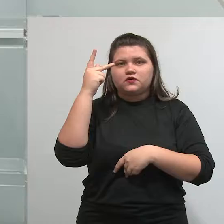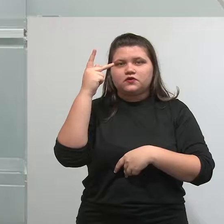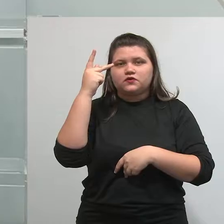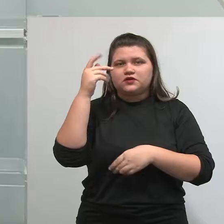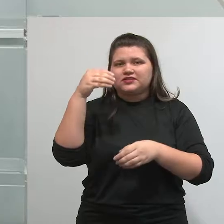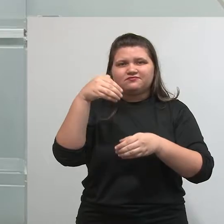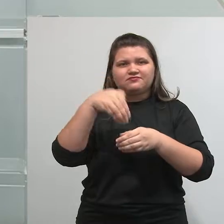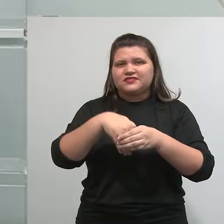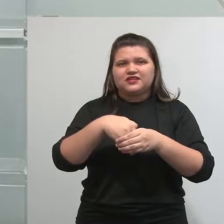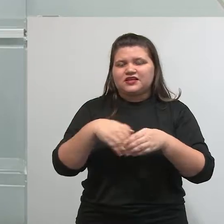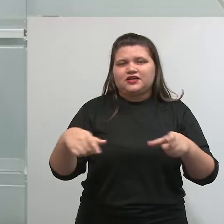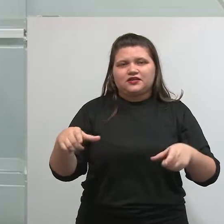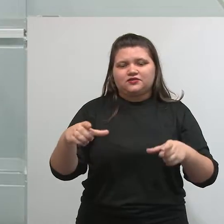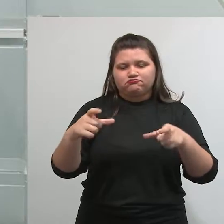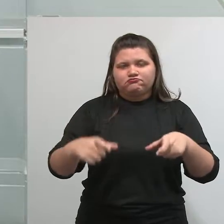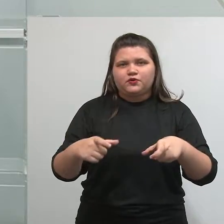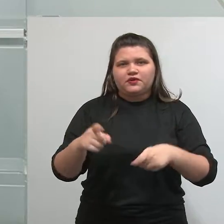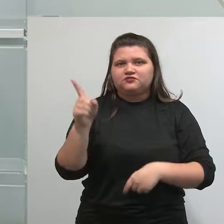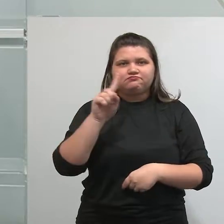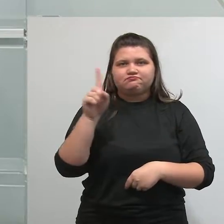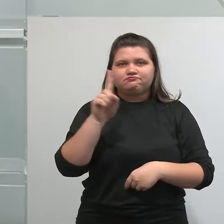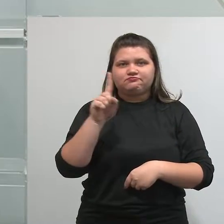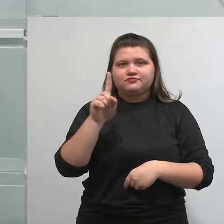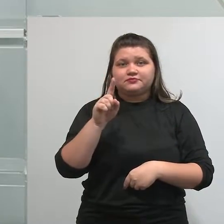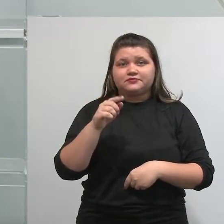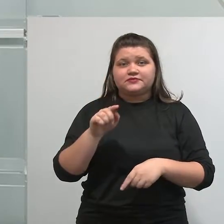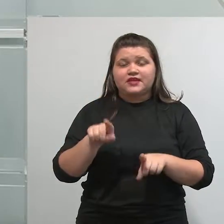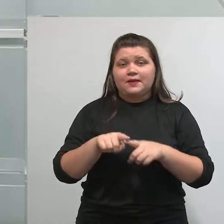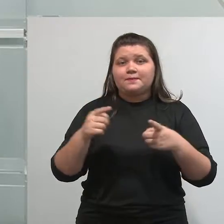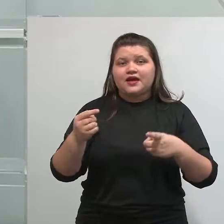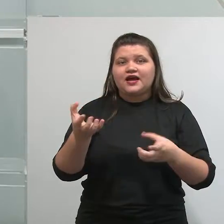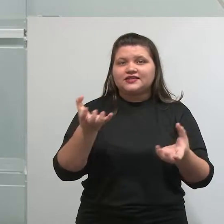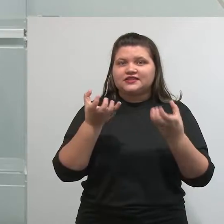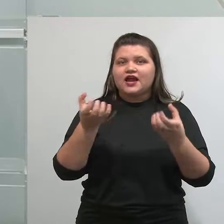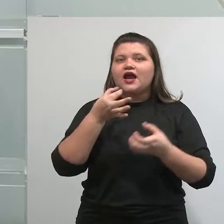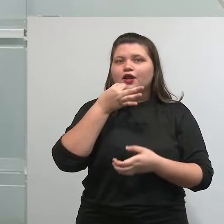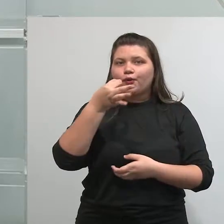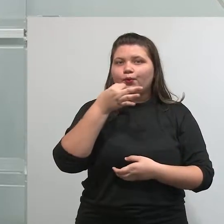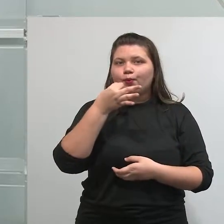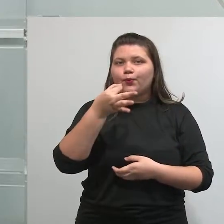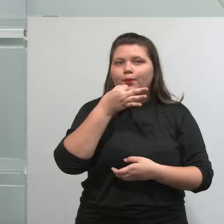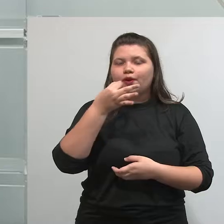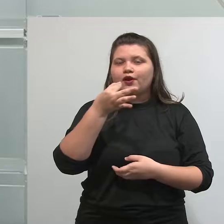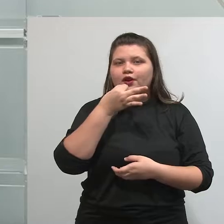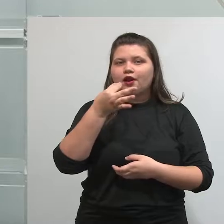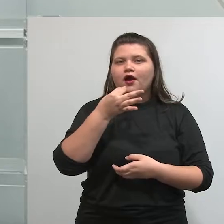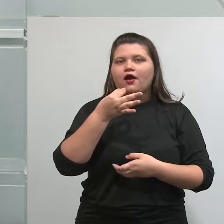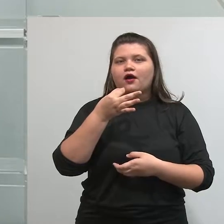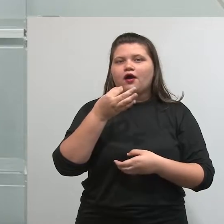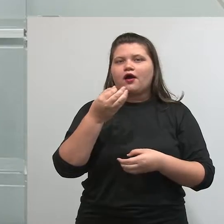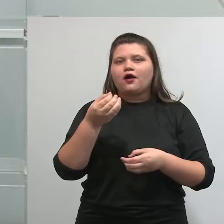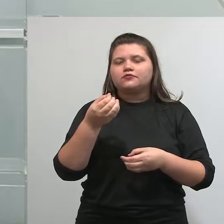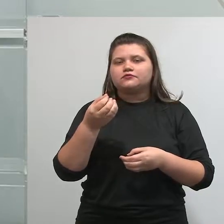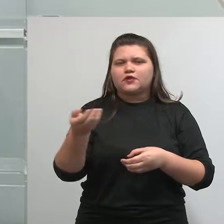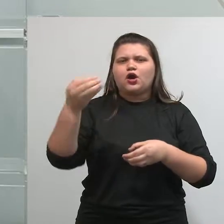do ambiente, mas que querem dar sua opinião. Então você descreve aqui nesse campo de outras